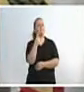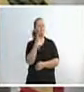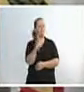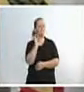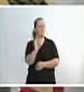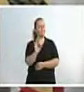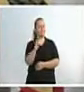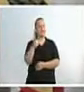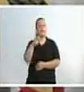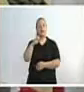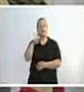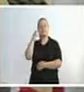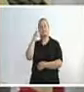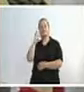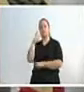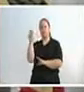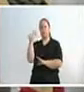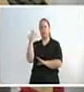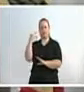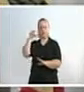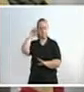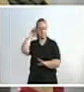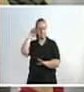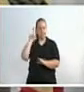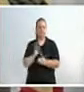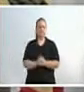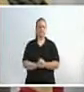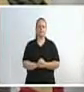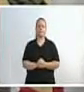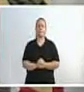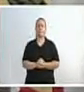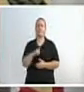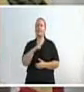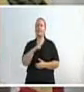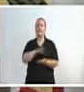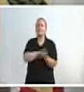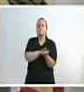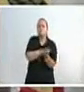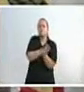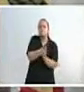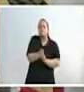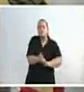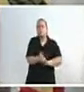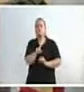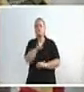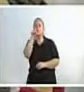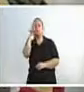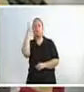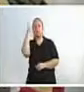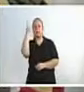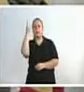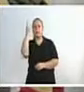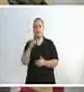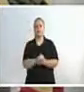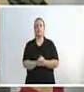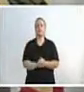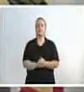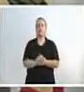15 dias, vereador Iens, aquela chacina que houve em São Paulo, né, onde 5 jovens